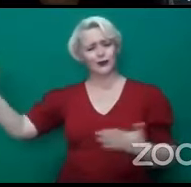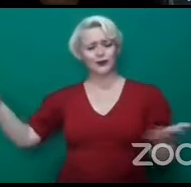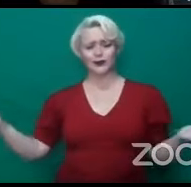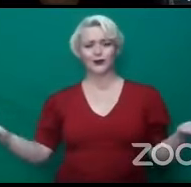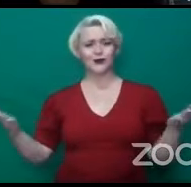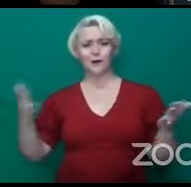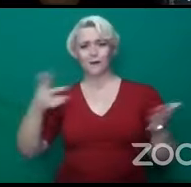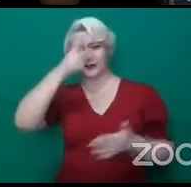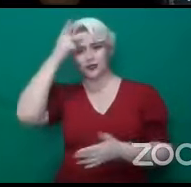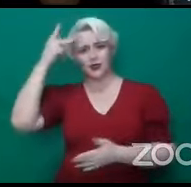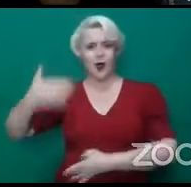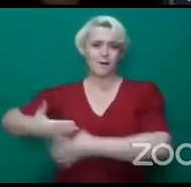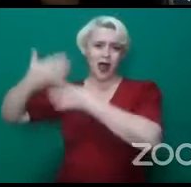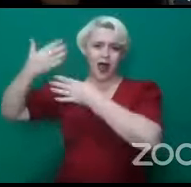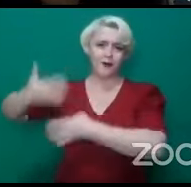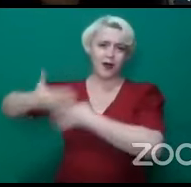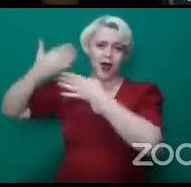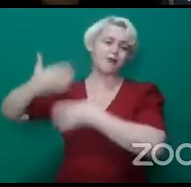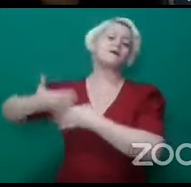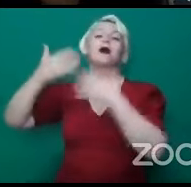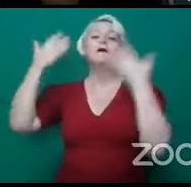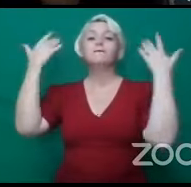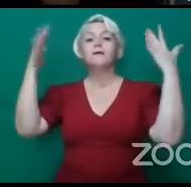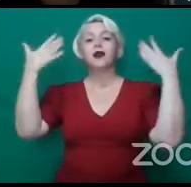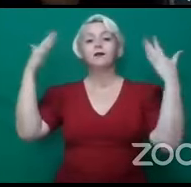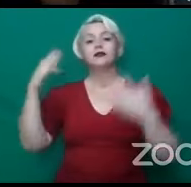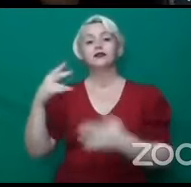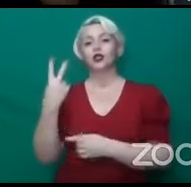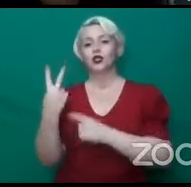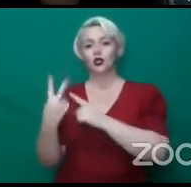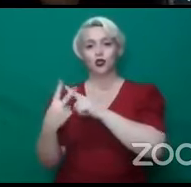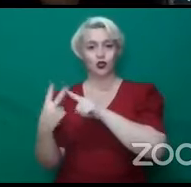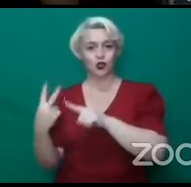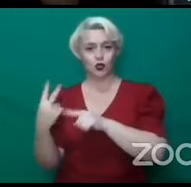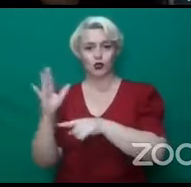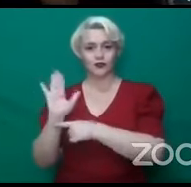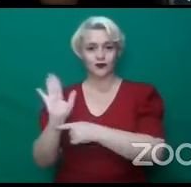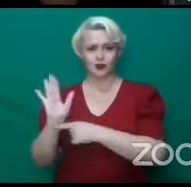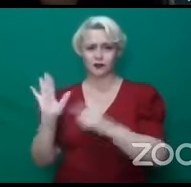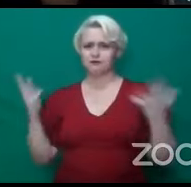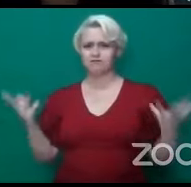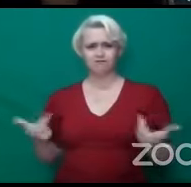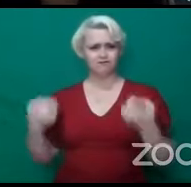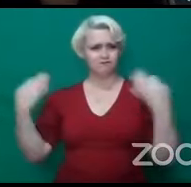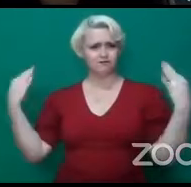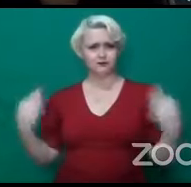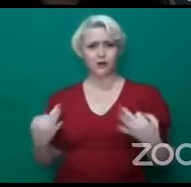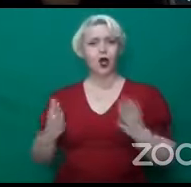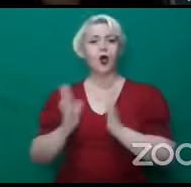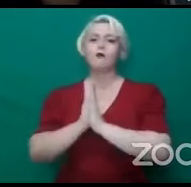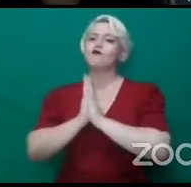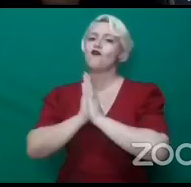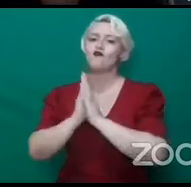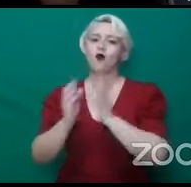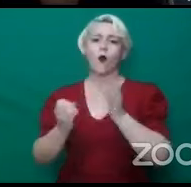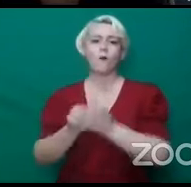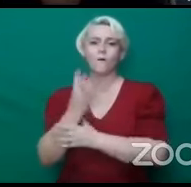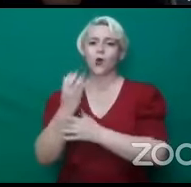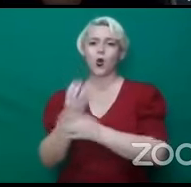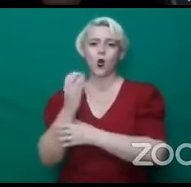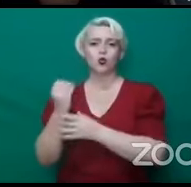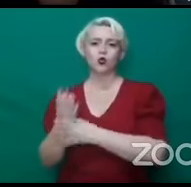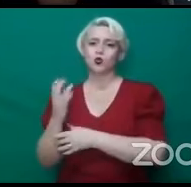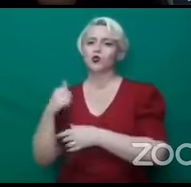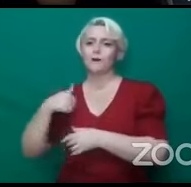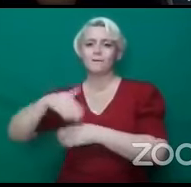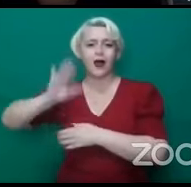Muitas pessoas, a Paty está parabenizando aí pelos dois filmes, realmente são sensacionais. Por favor, produzam mais para a gente